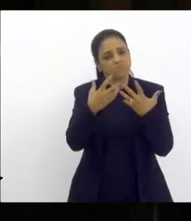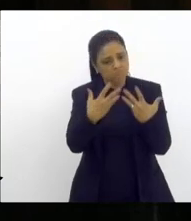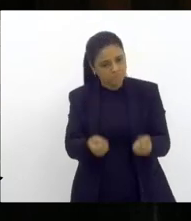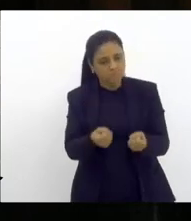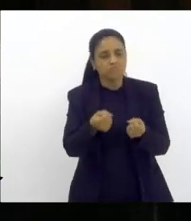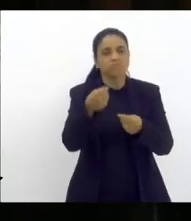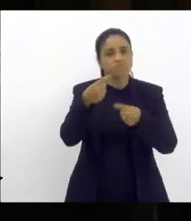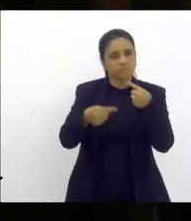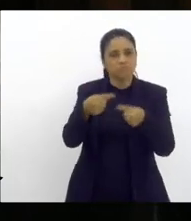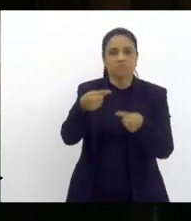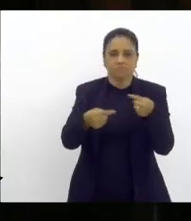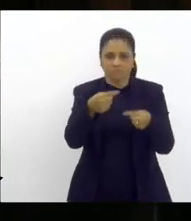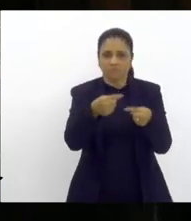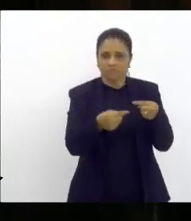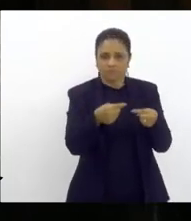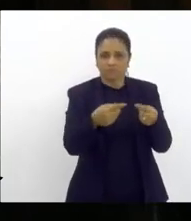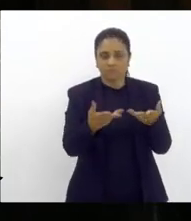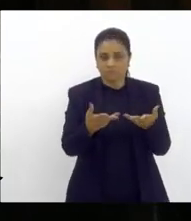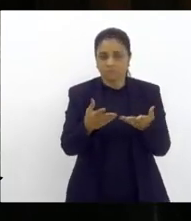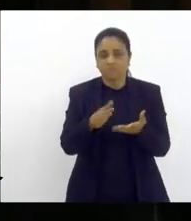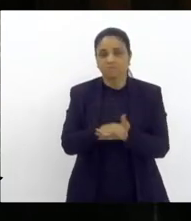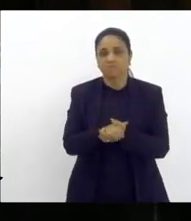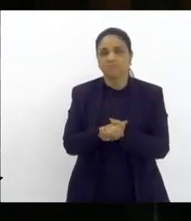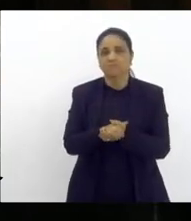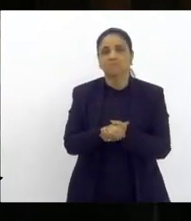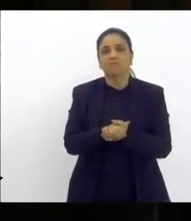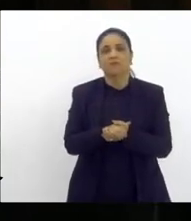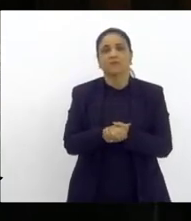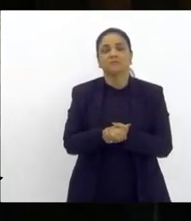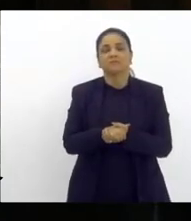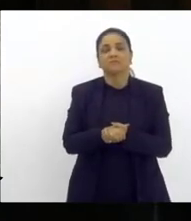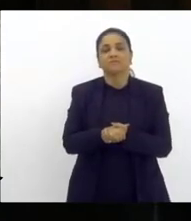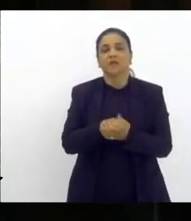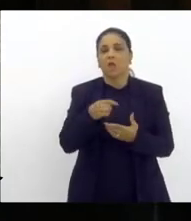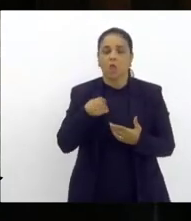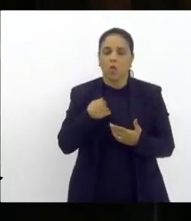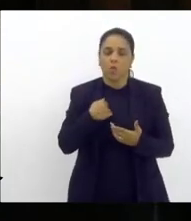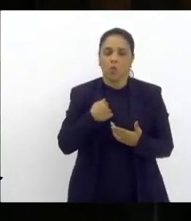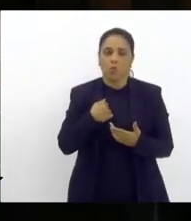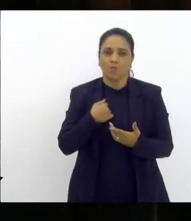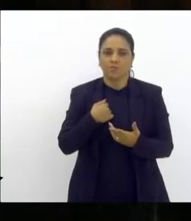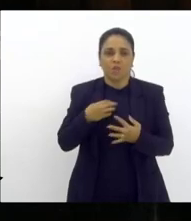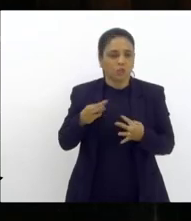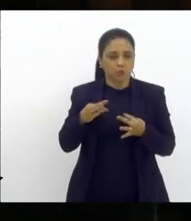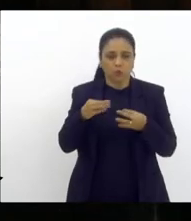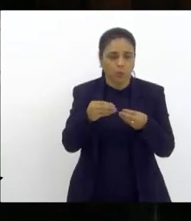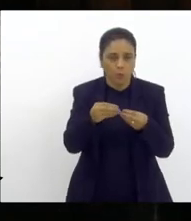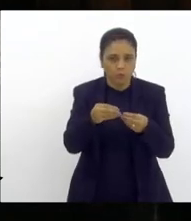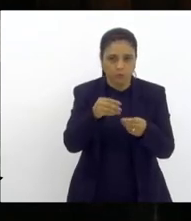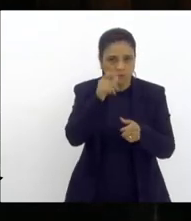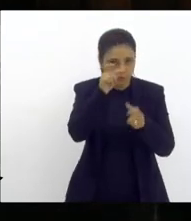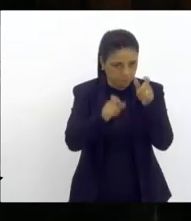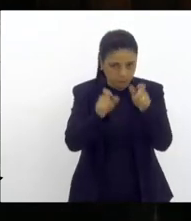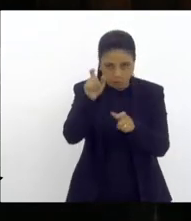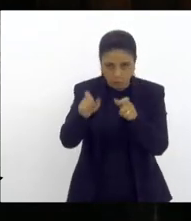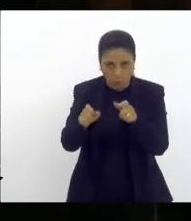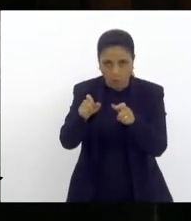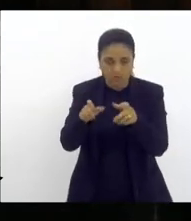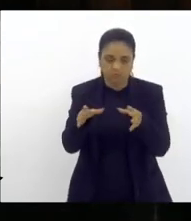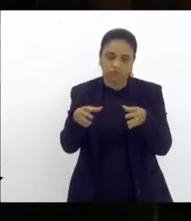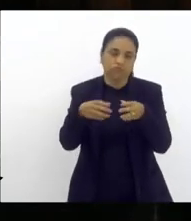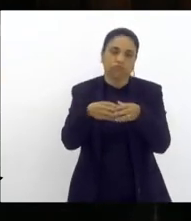esses embates então eu não me refiro a toda a bancada progressista da casa repito